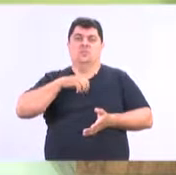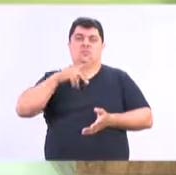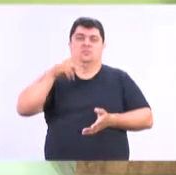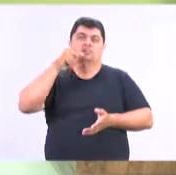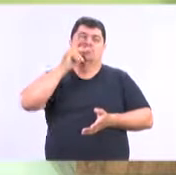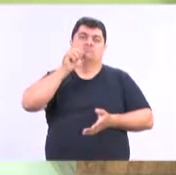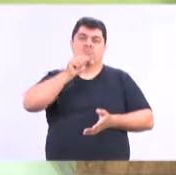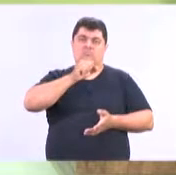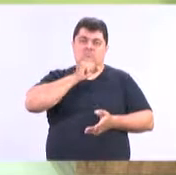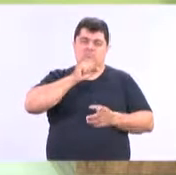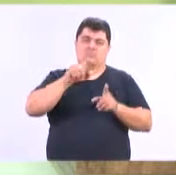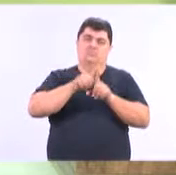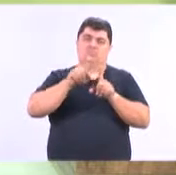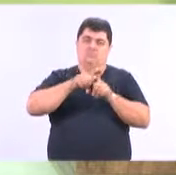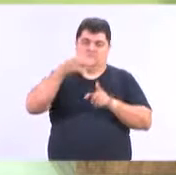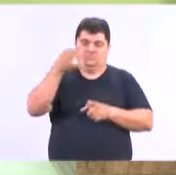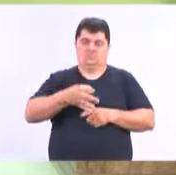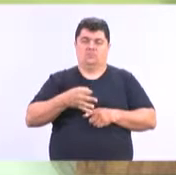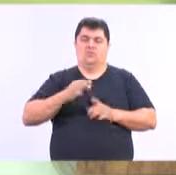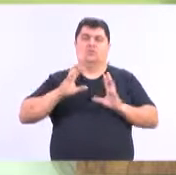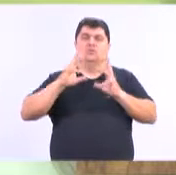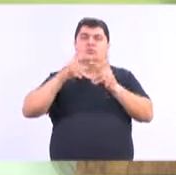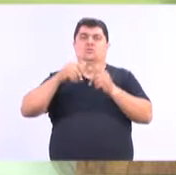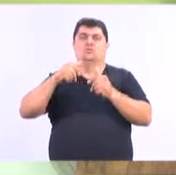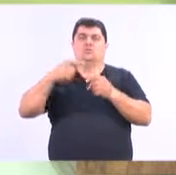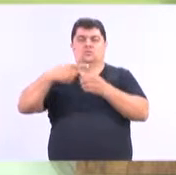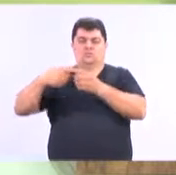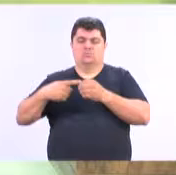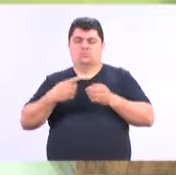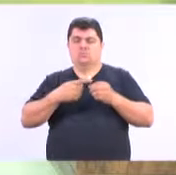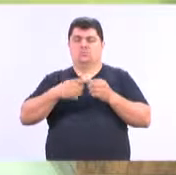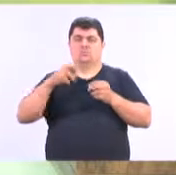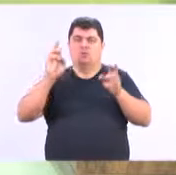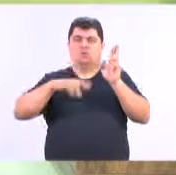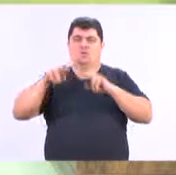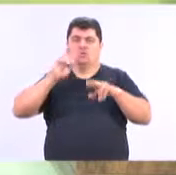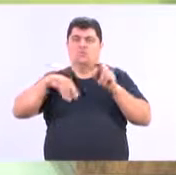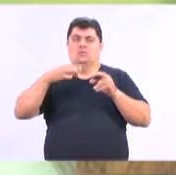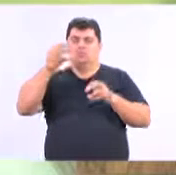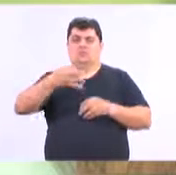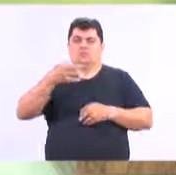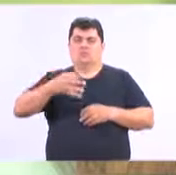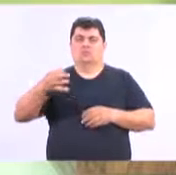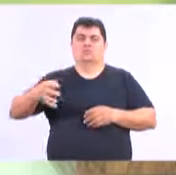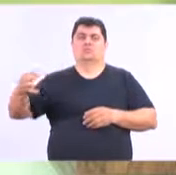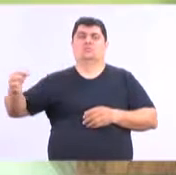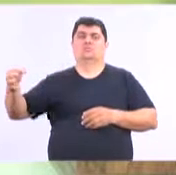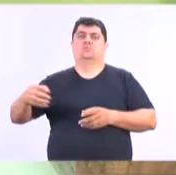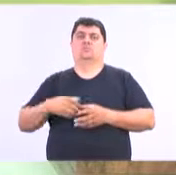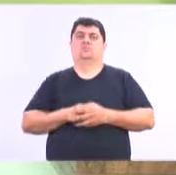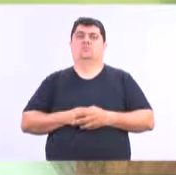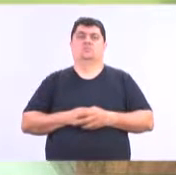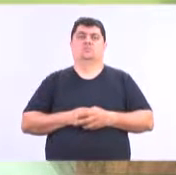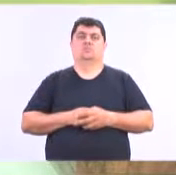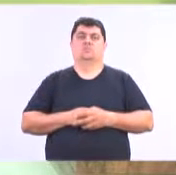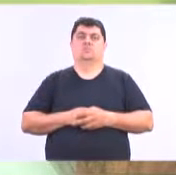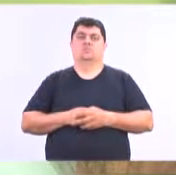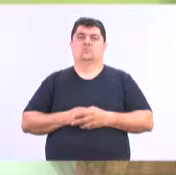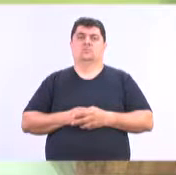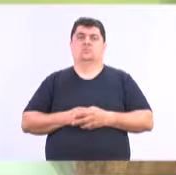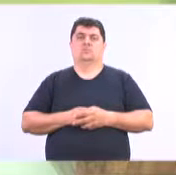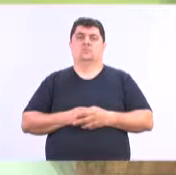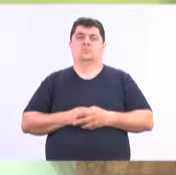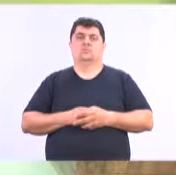Zona Norte de Porto Velho também, acertou. Todos os polos aqui que postaram a resposta acertaram essa questão, sobre todas